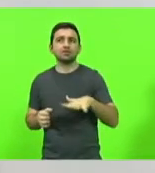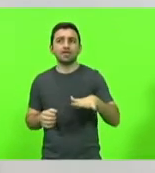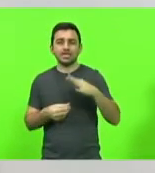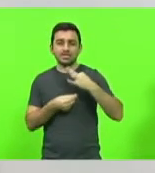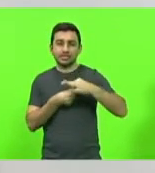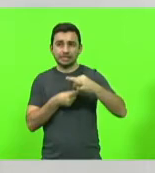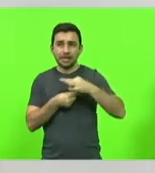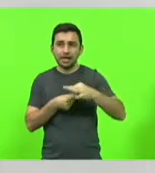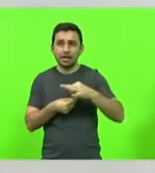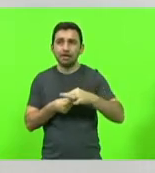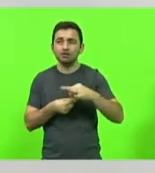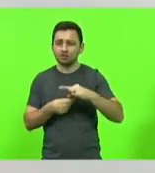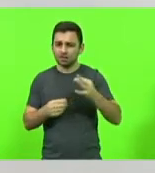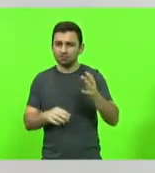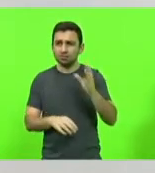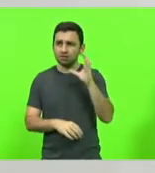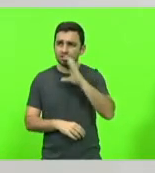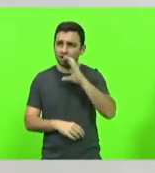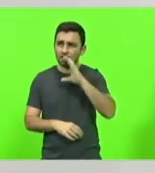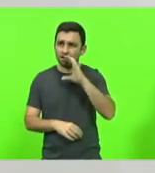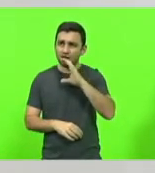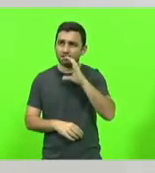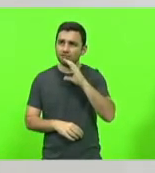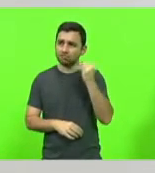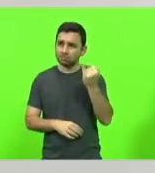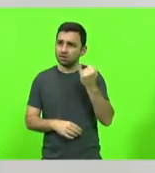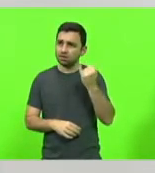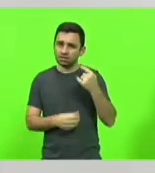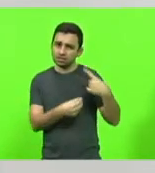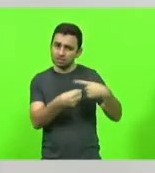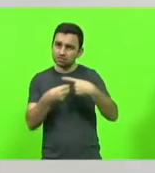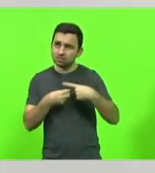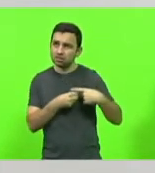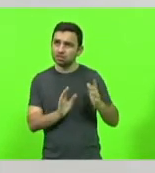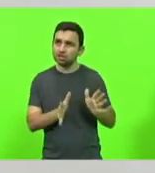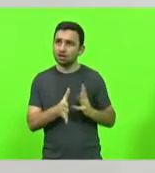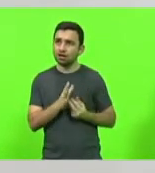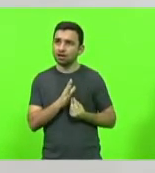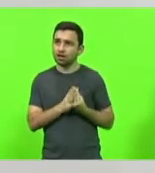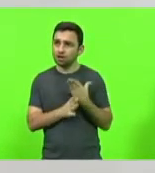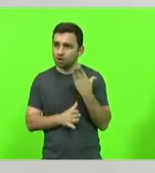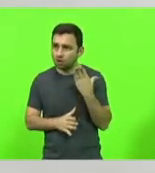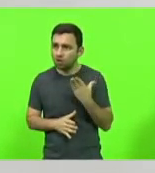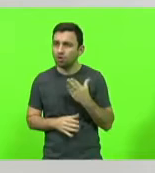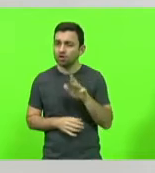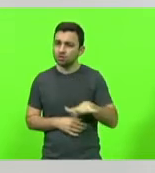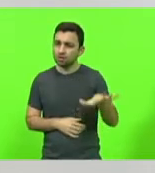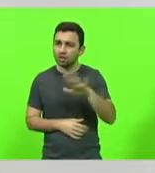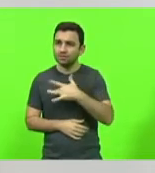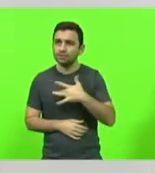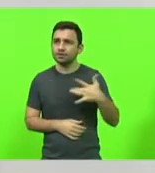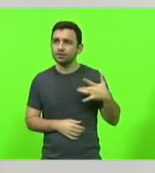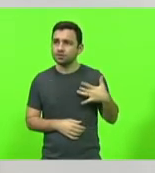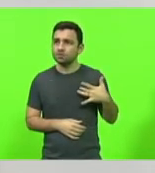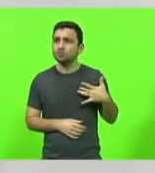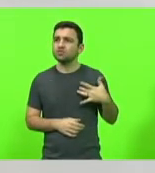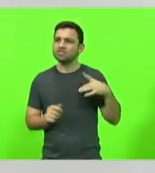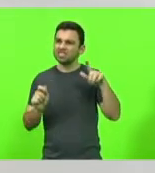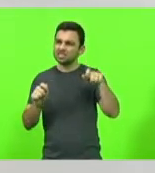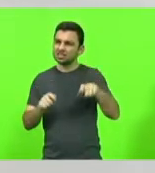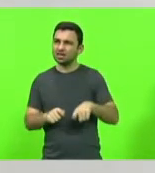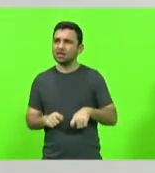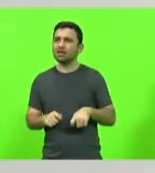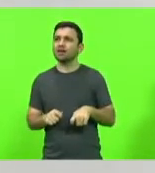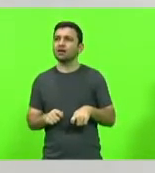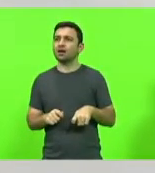entidades, agilizem nas cidades onde foram criadas essas regionais de saúde, que dotem as mesmas